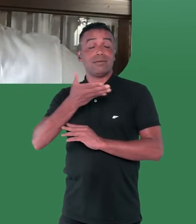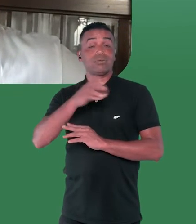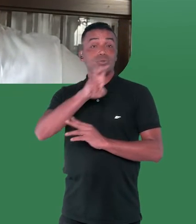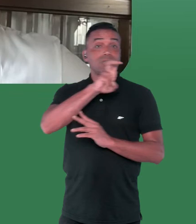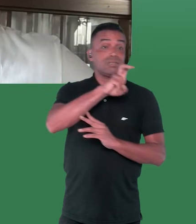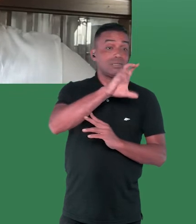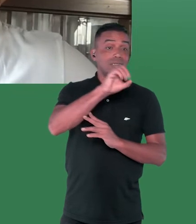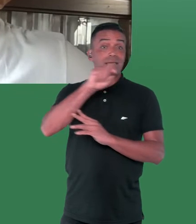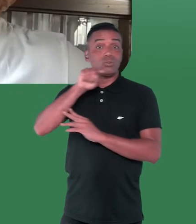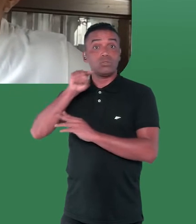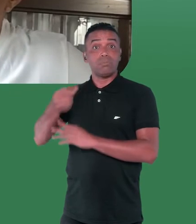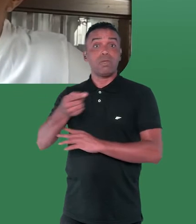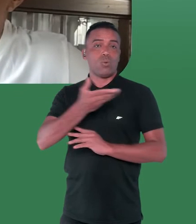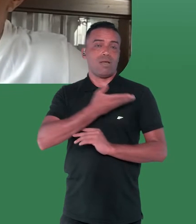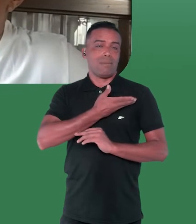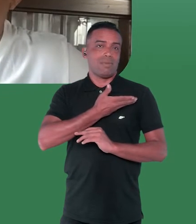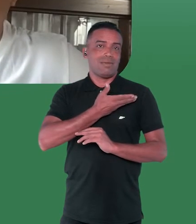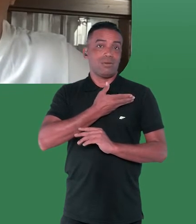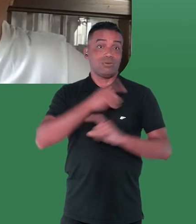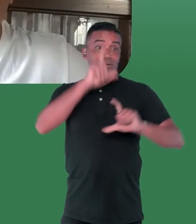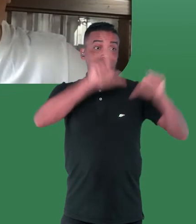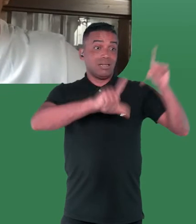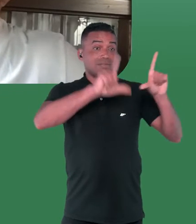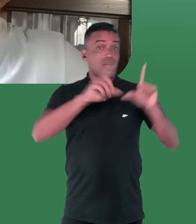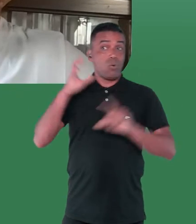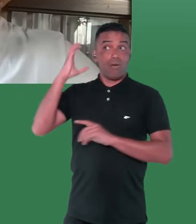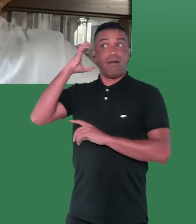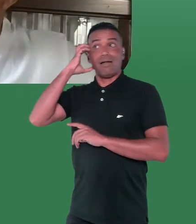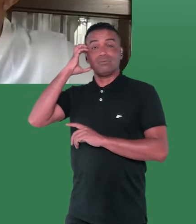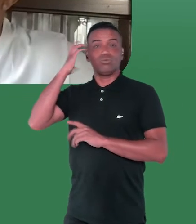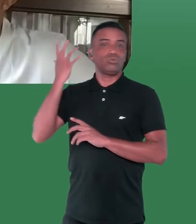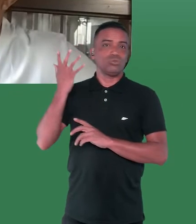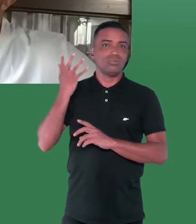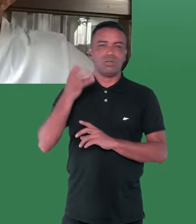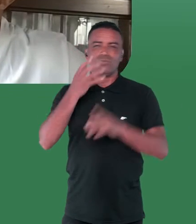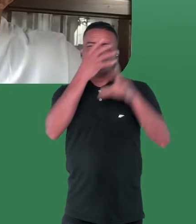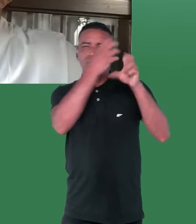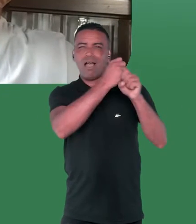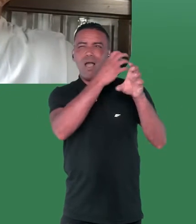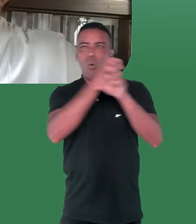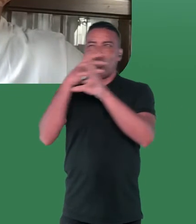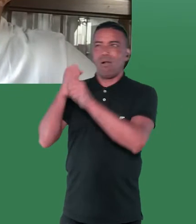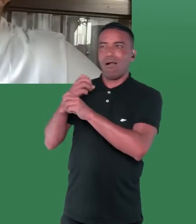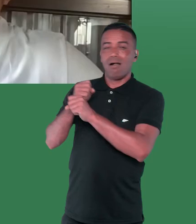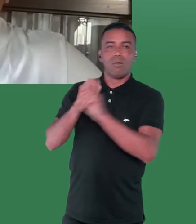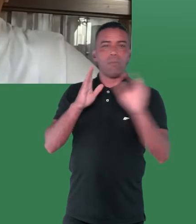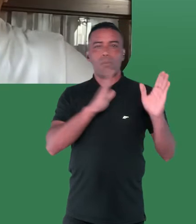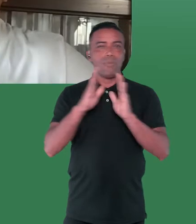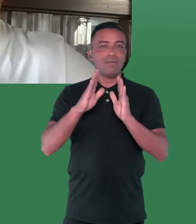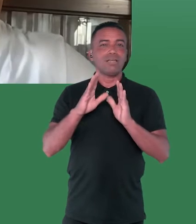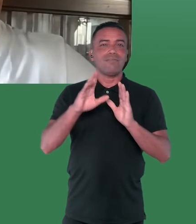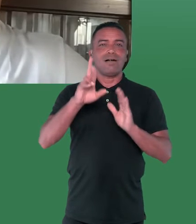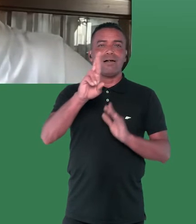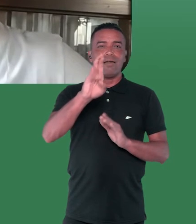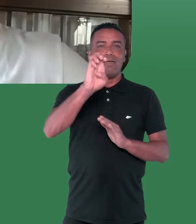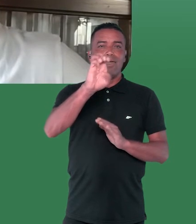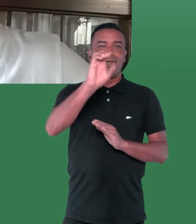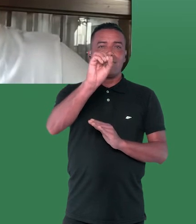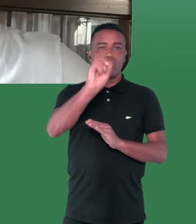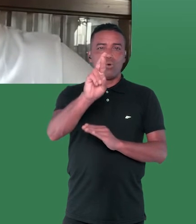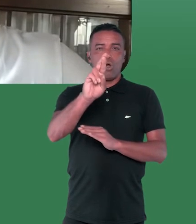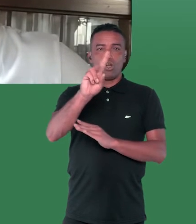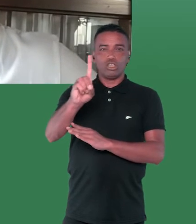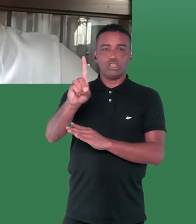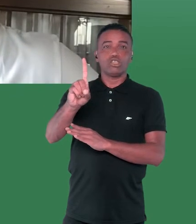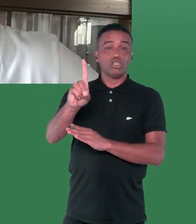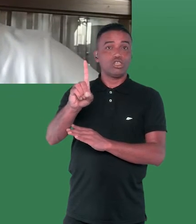mil amigos. Quando considerar televisão e rádio, audiência, um dia eu fiz essa conta, sabe? Na época eu estava na Record e o alcance, eu não estou dizendo que todo